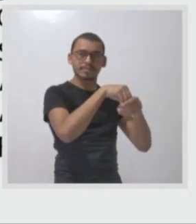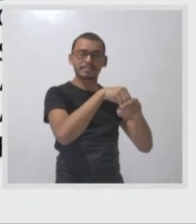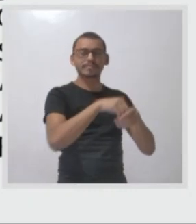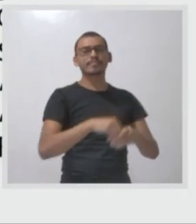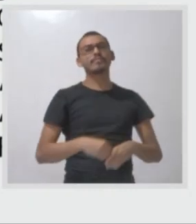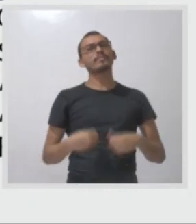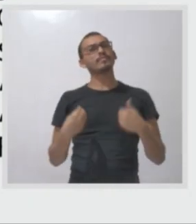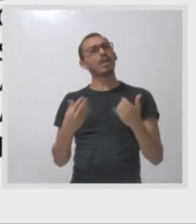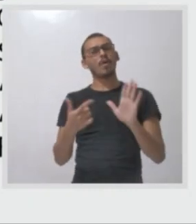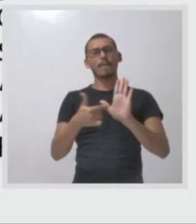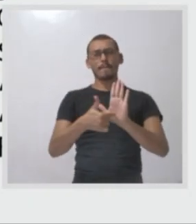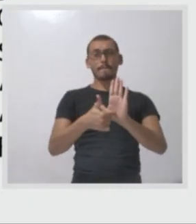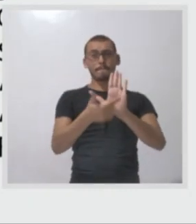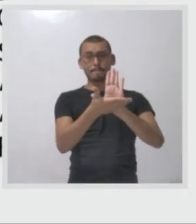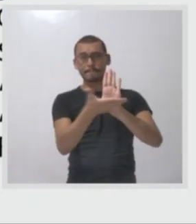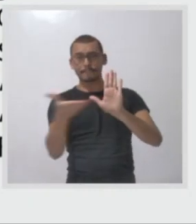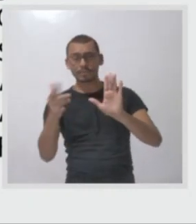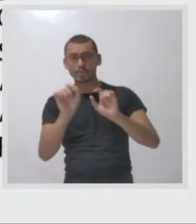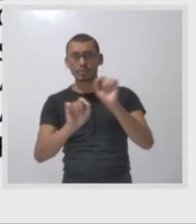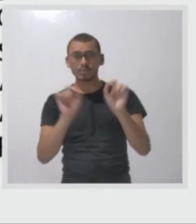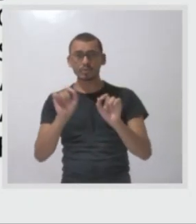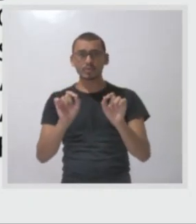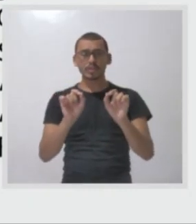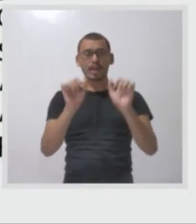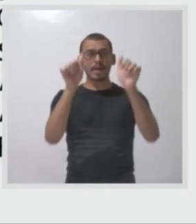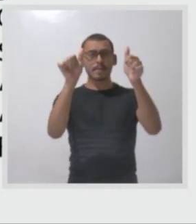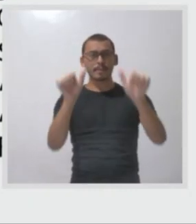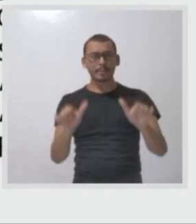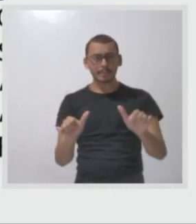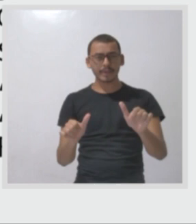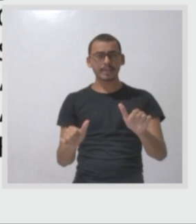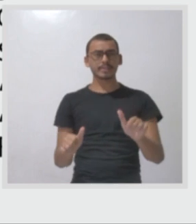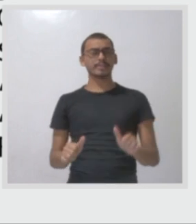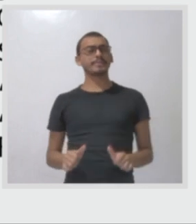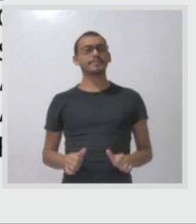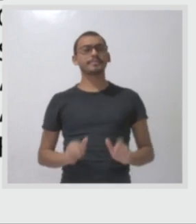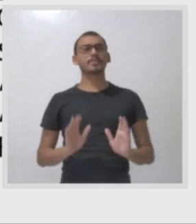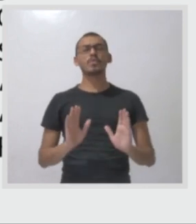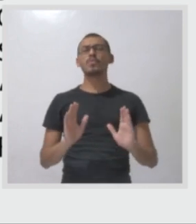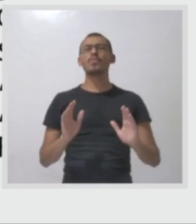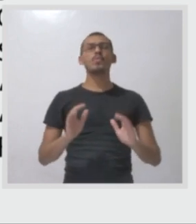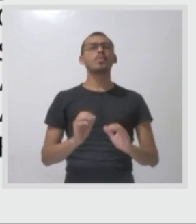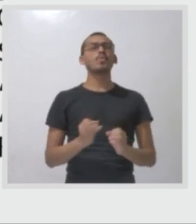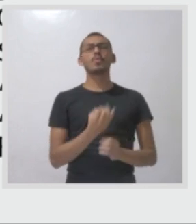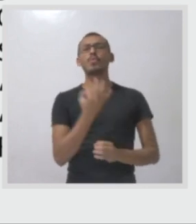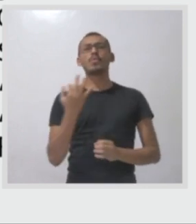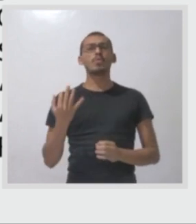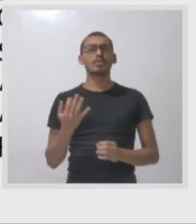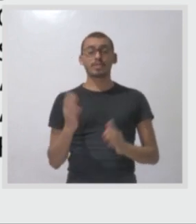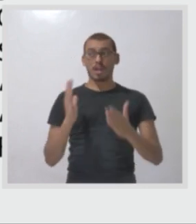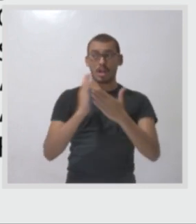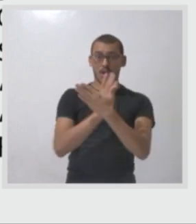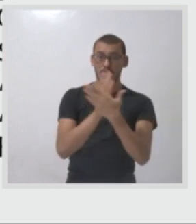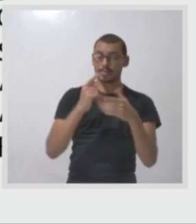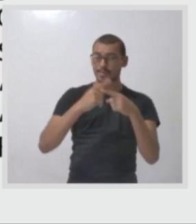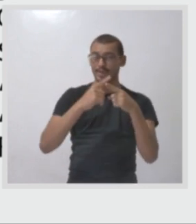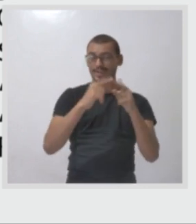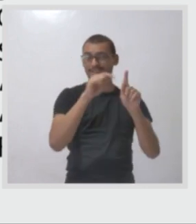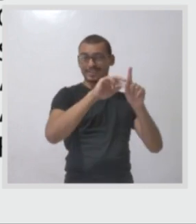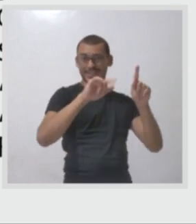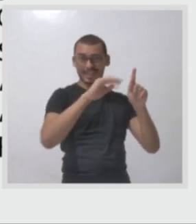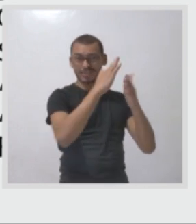Então, eu trouxe para vocês aqui, como forma de ilustração, quais são alguns, porque os gêneros